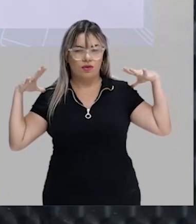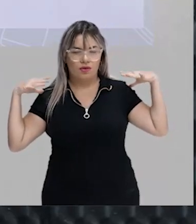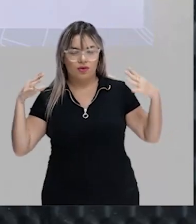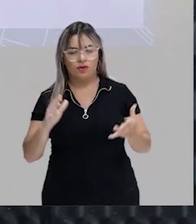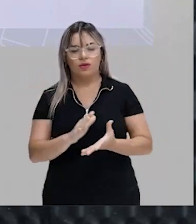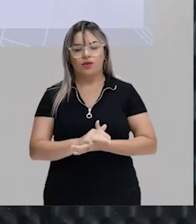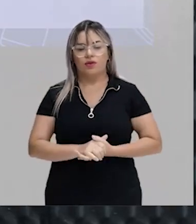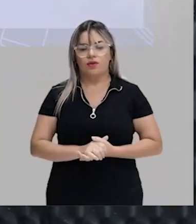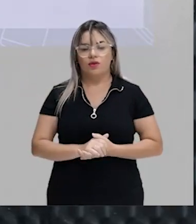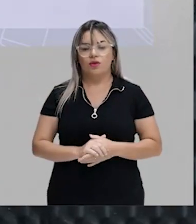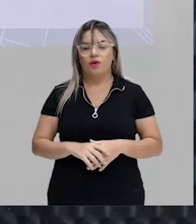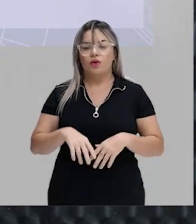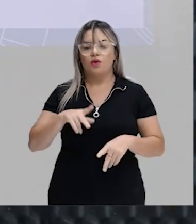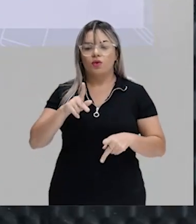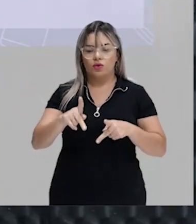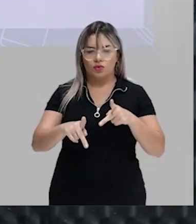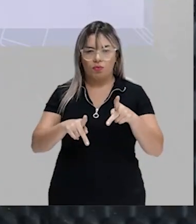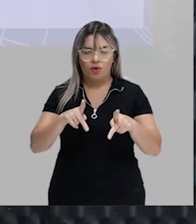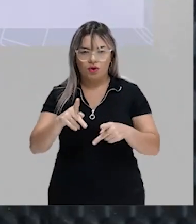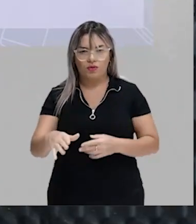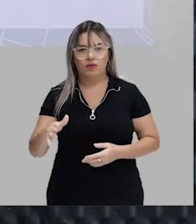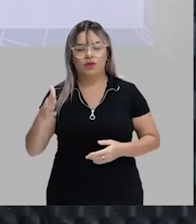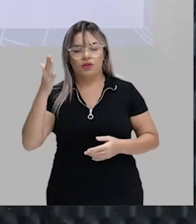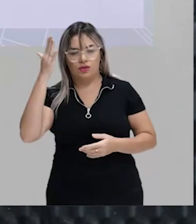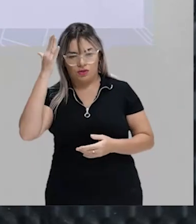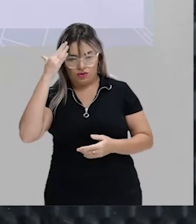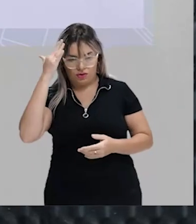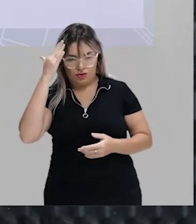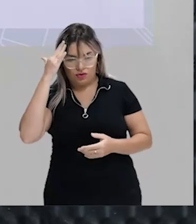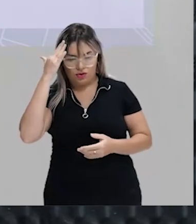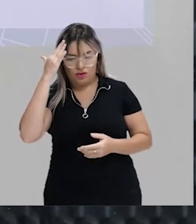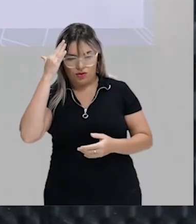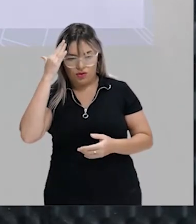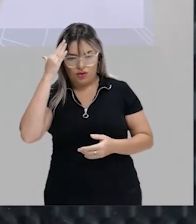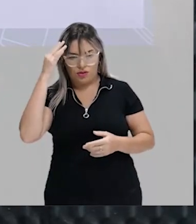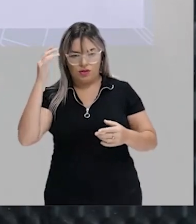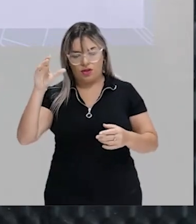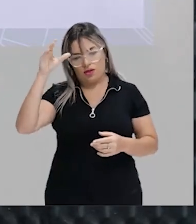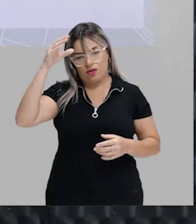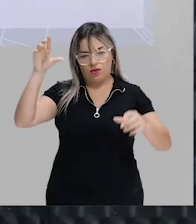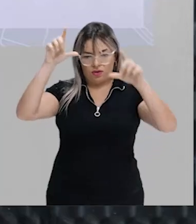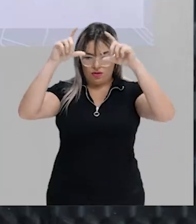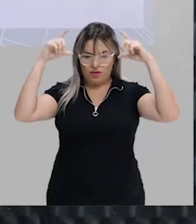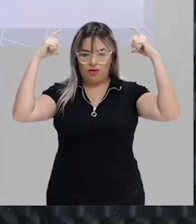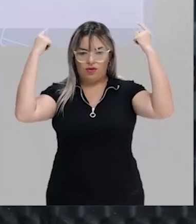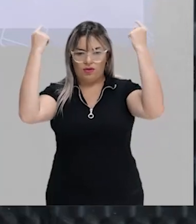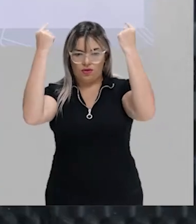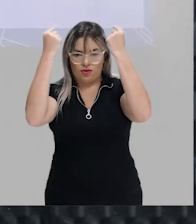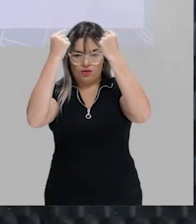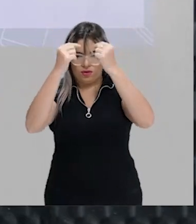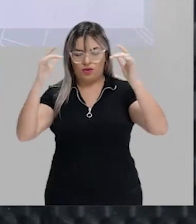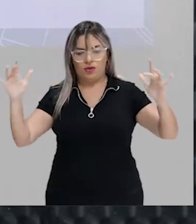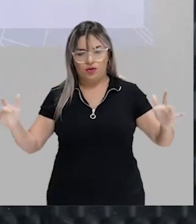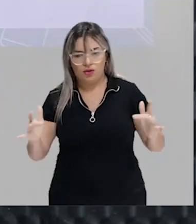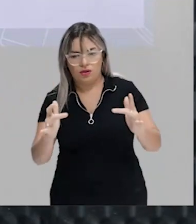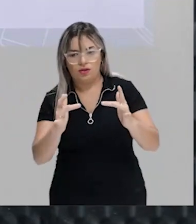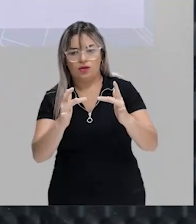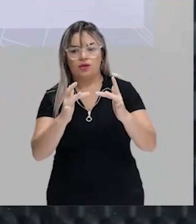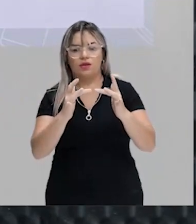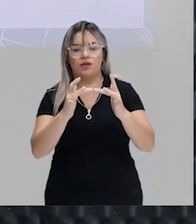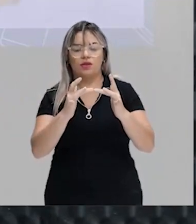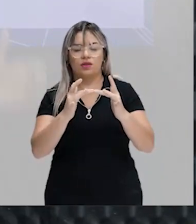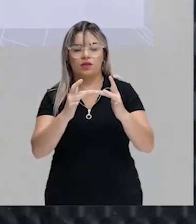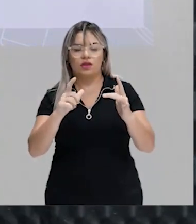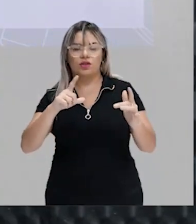entendiam, antes do retorno da cultura grega, classicismo, que a finalidade última de qualquer obra era o criador